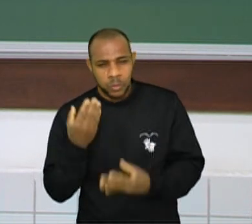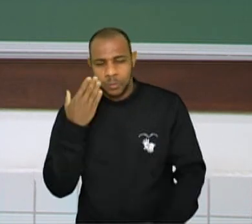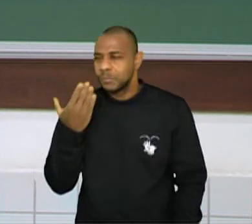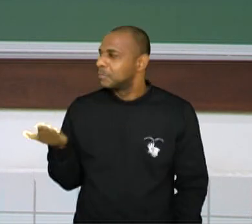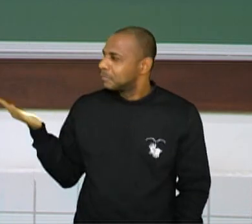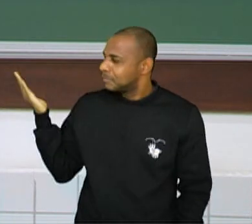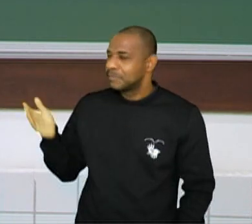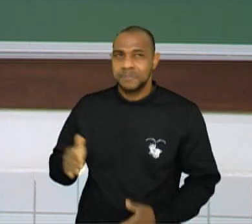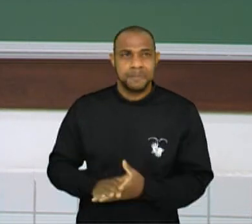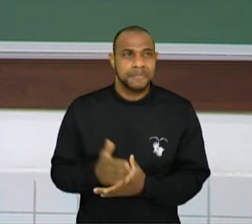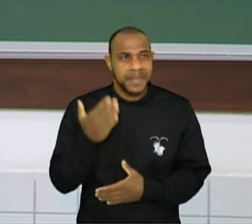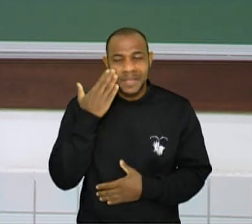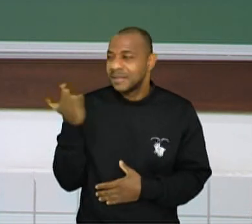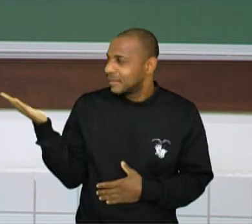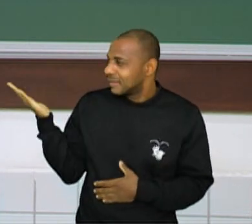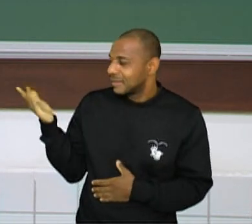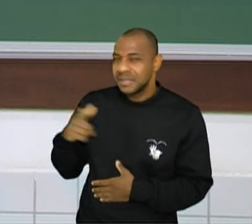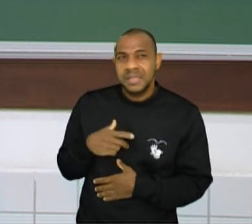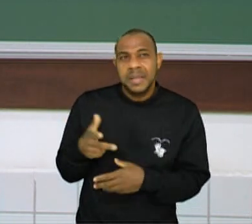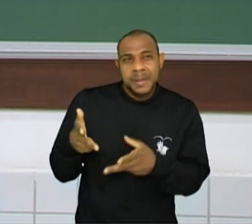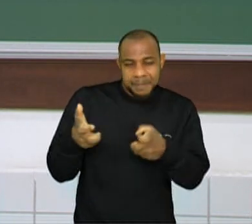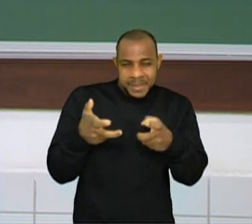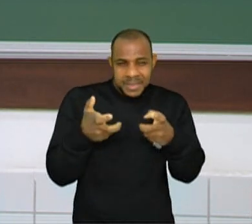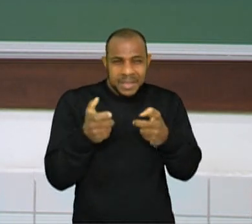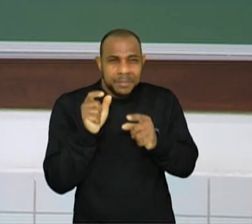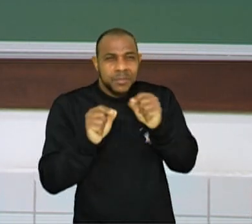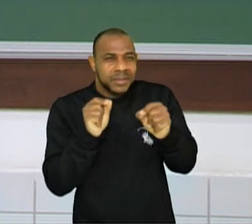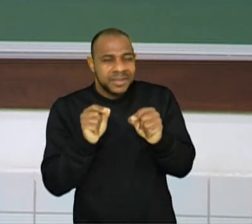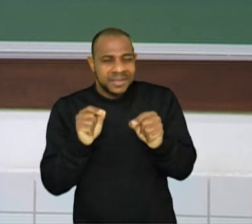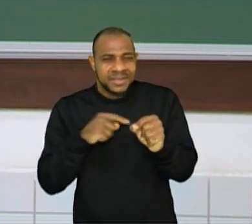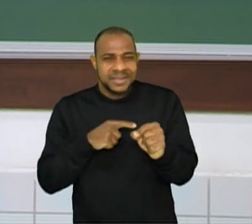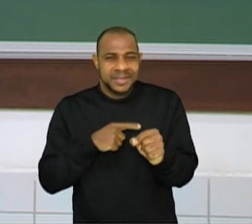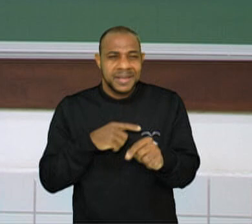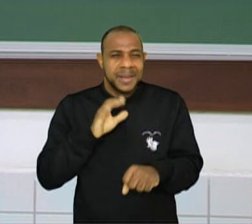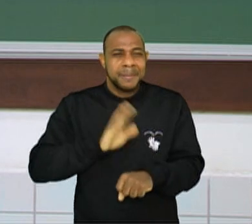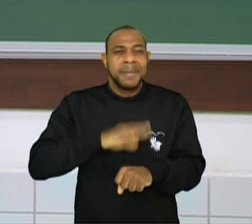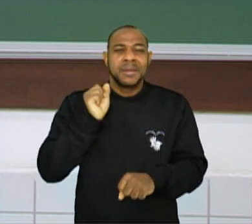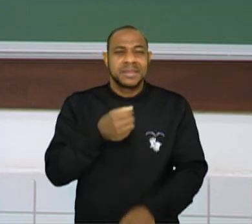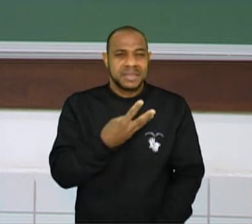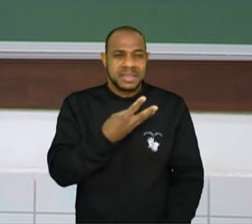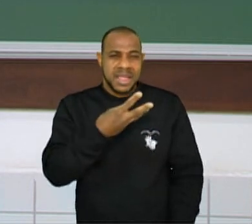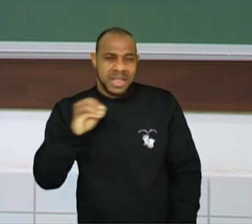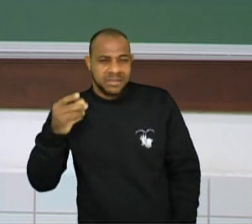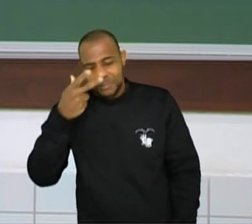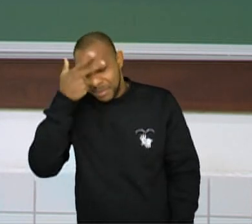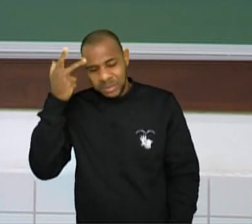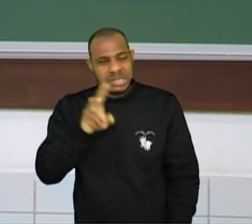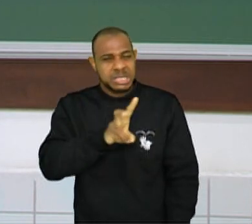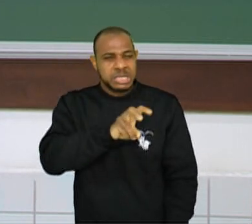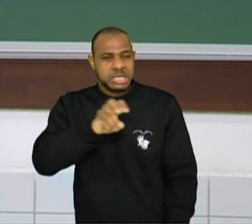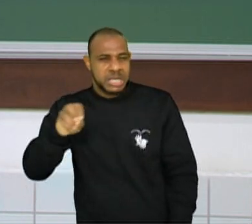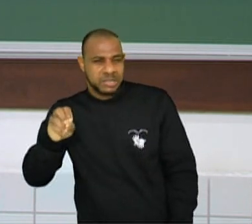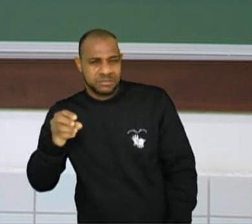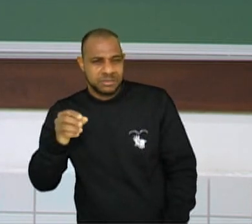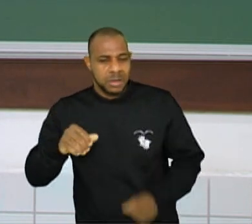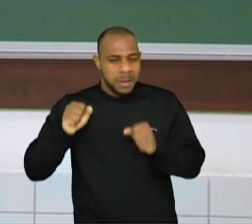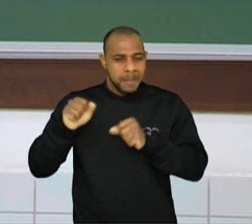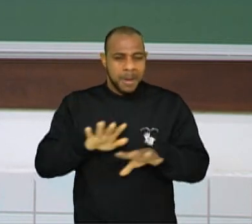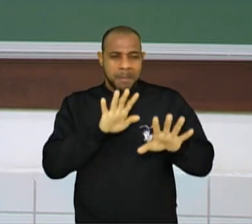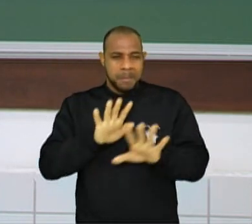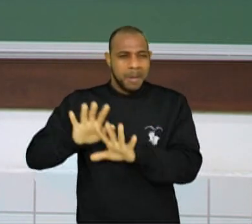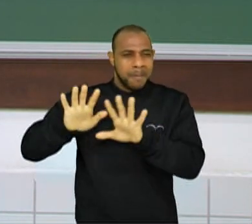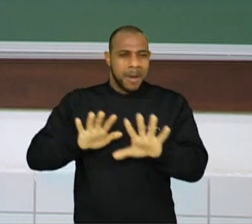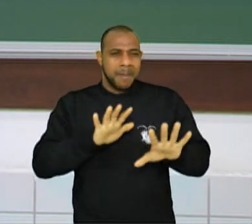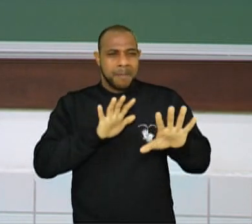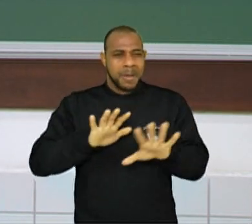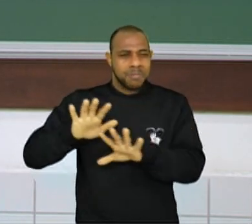professor mostrou, você percebe que ela pegou, né? Foram mais de 300 mil pessoas, 500 mil em outras manifestações.